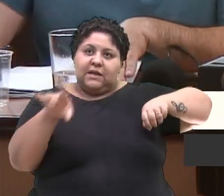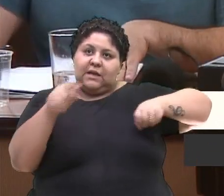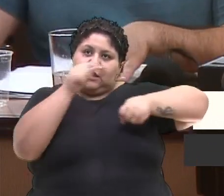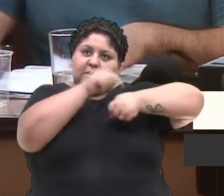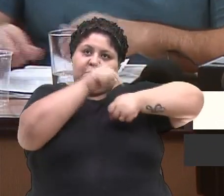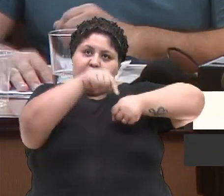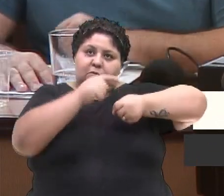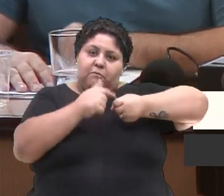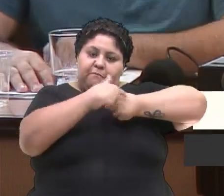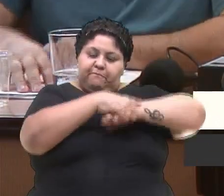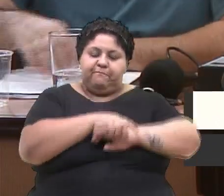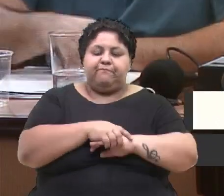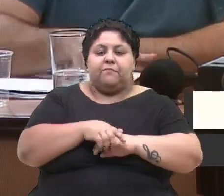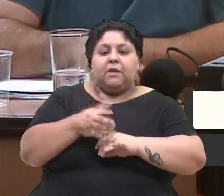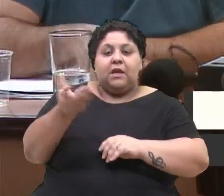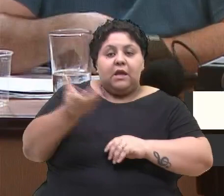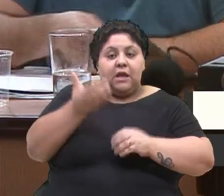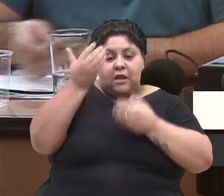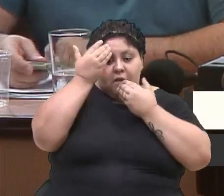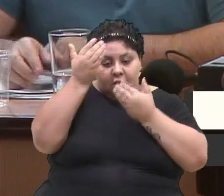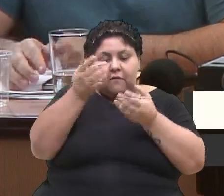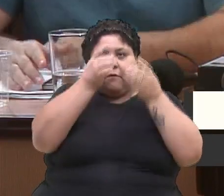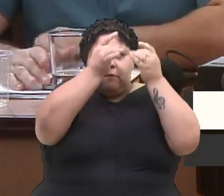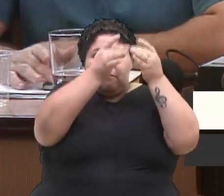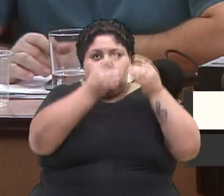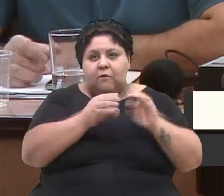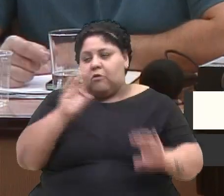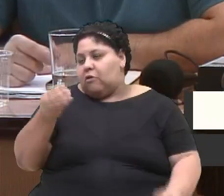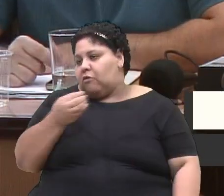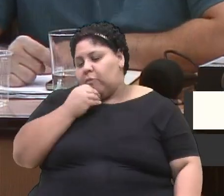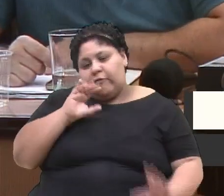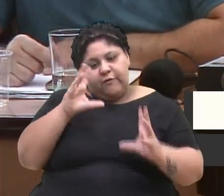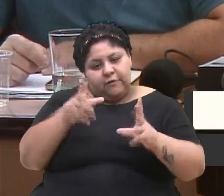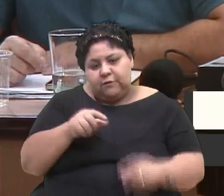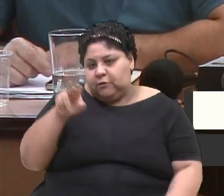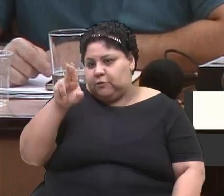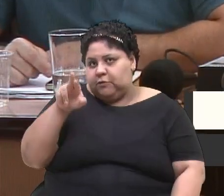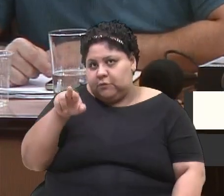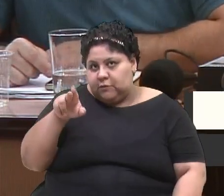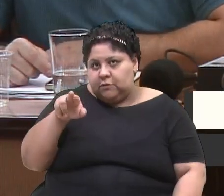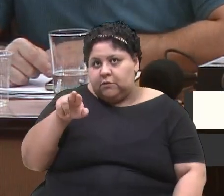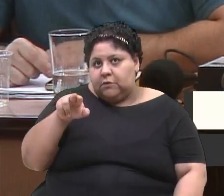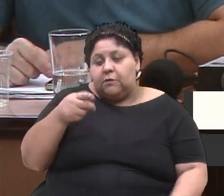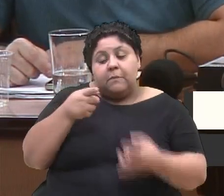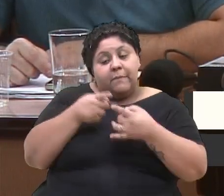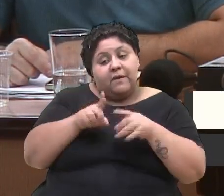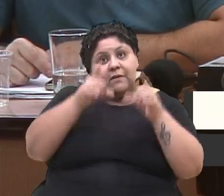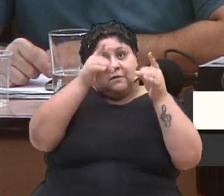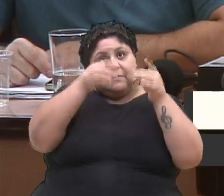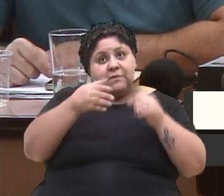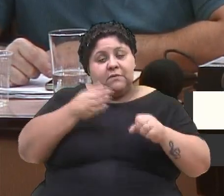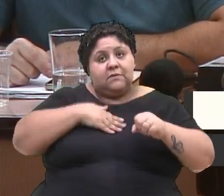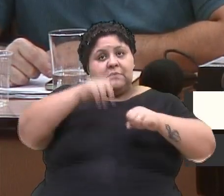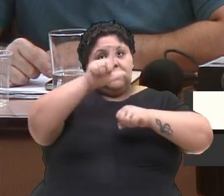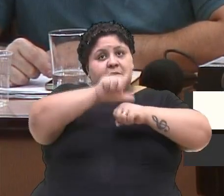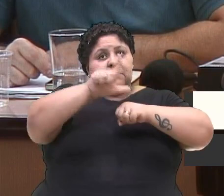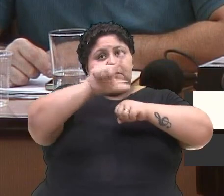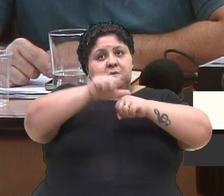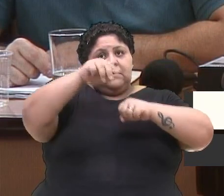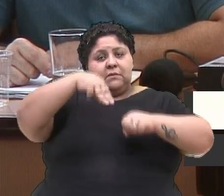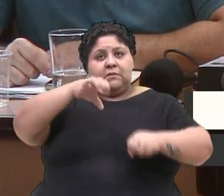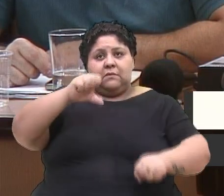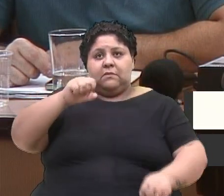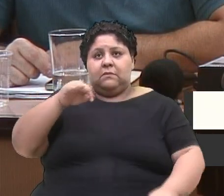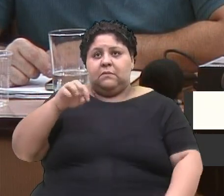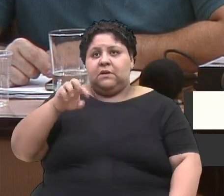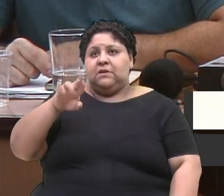também eu quero agradecer em especial, obviamente, a todos os irmãos da maçonaria caxiense, mas em especial a minha loja, a Mistério e Honra, número